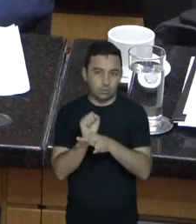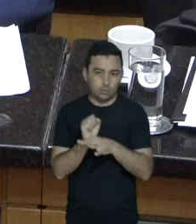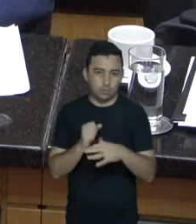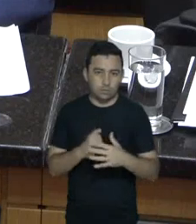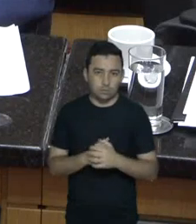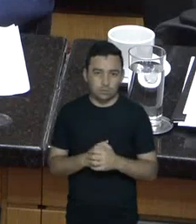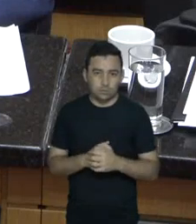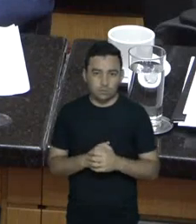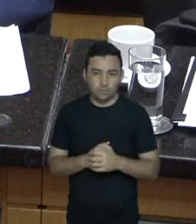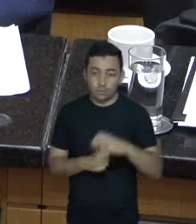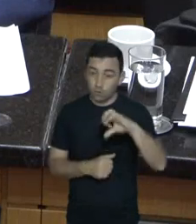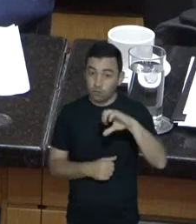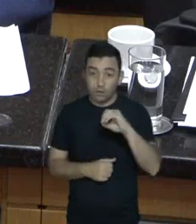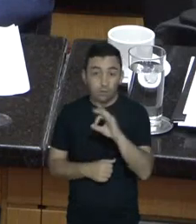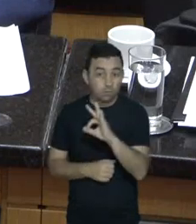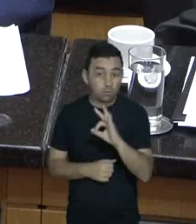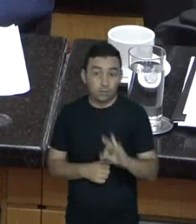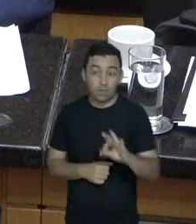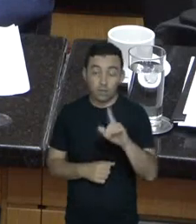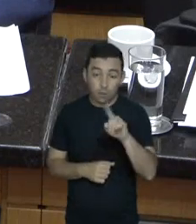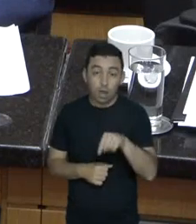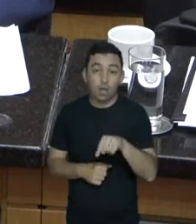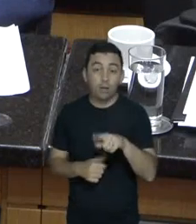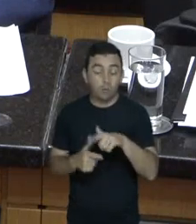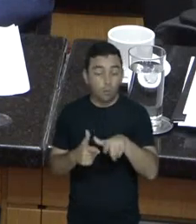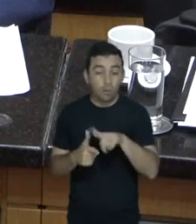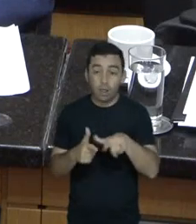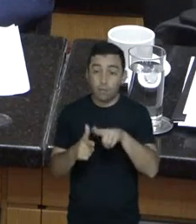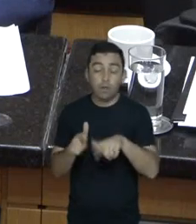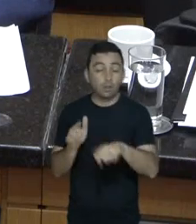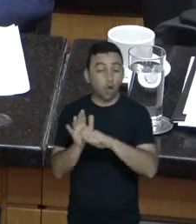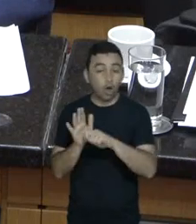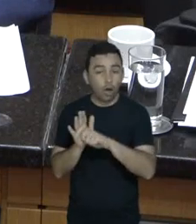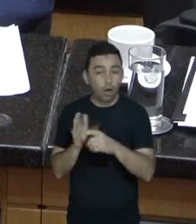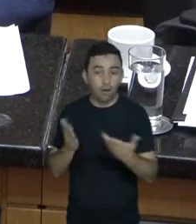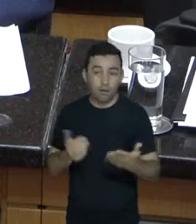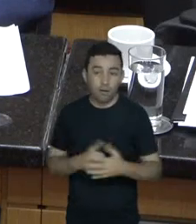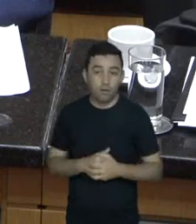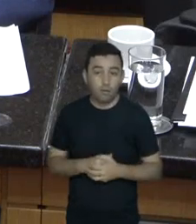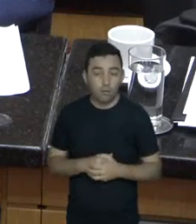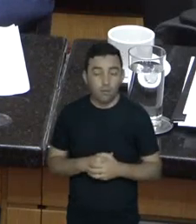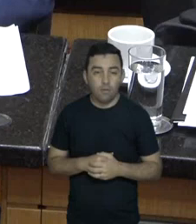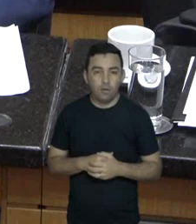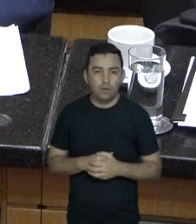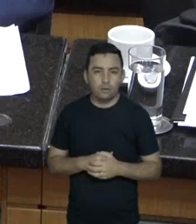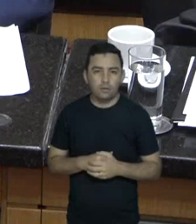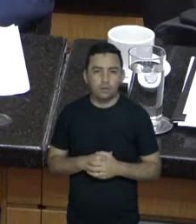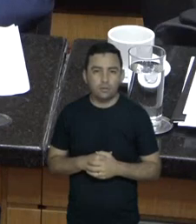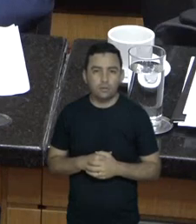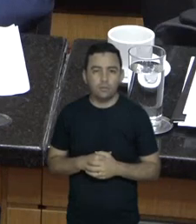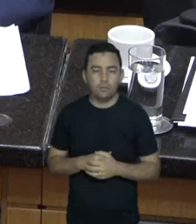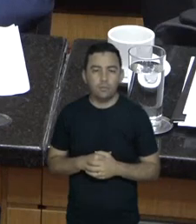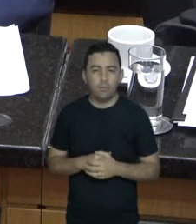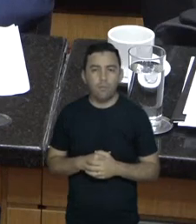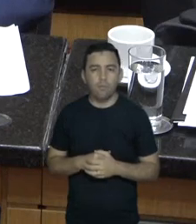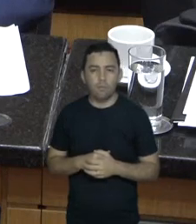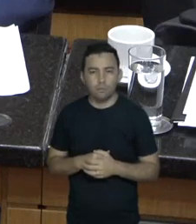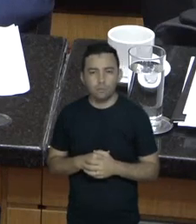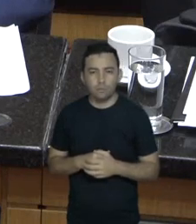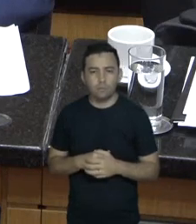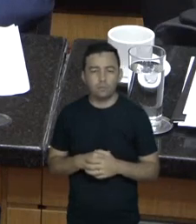são decorrentes da droga. O grande problema dos